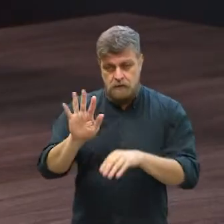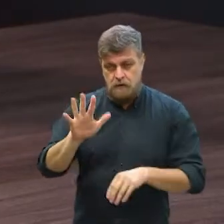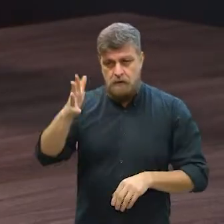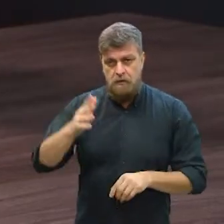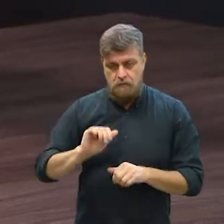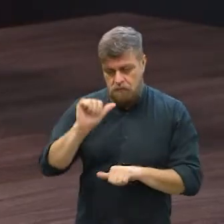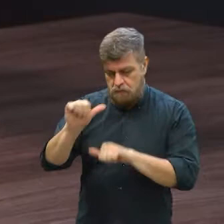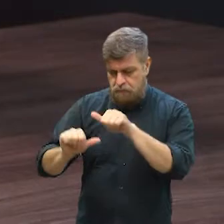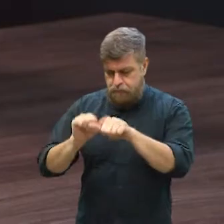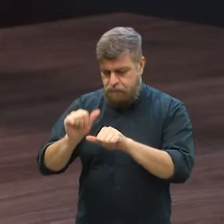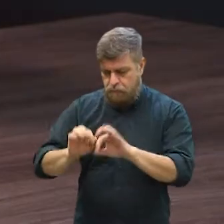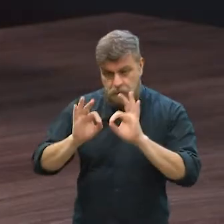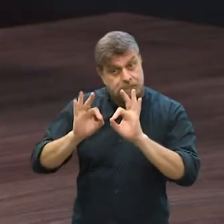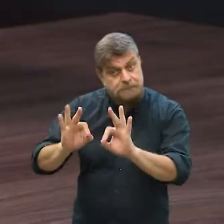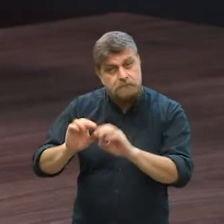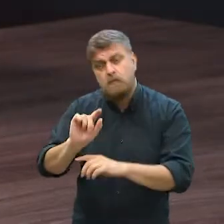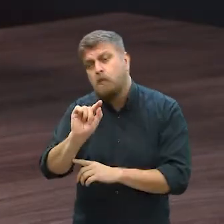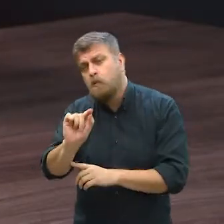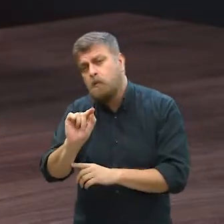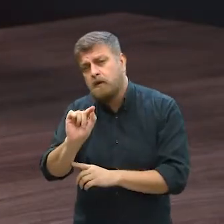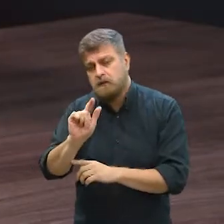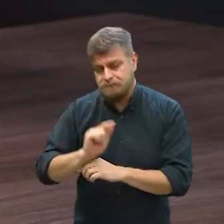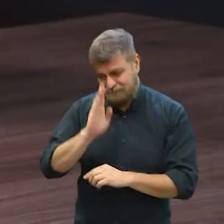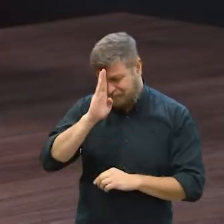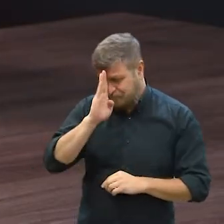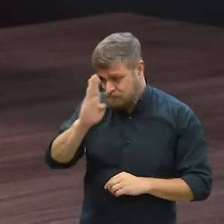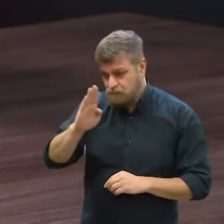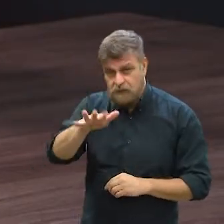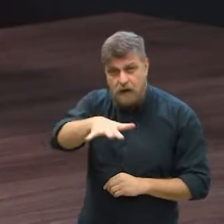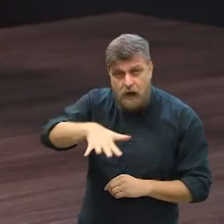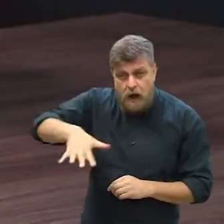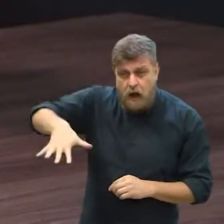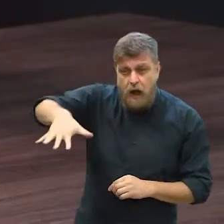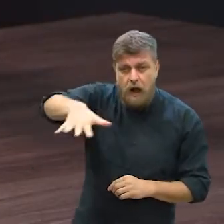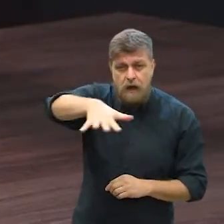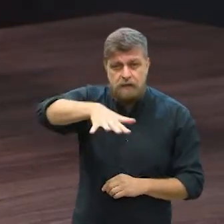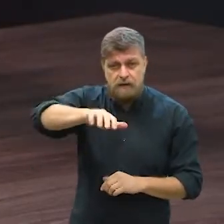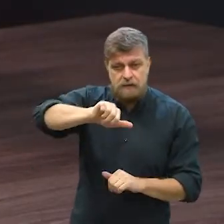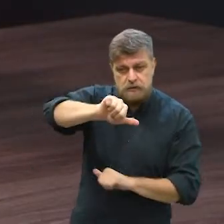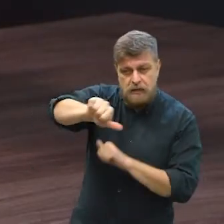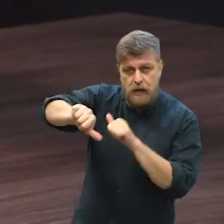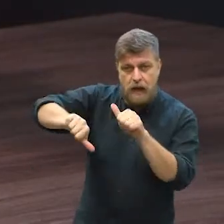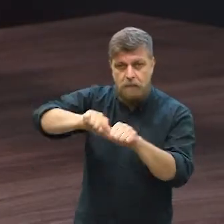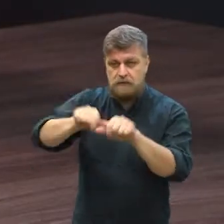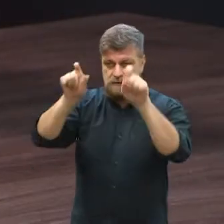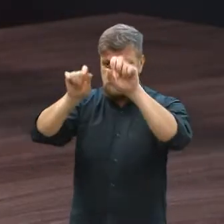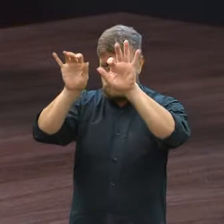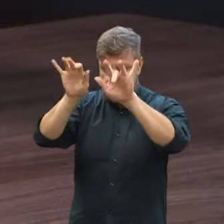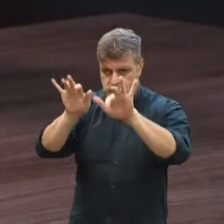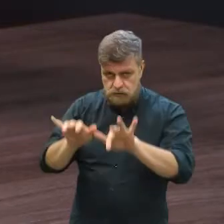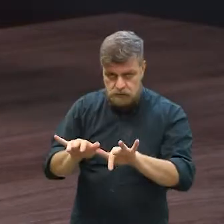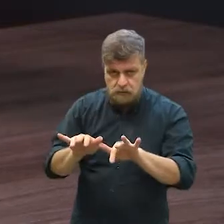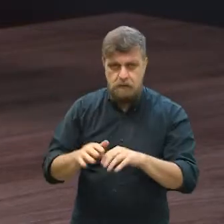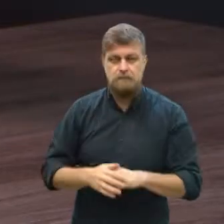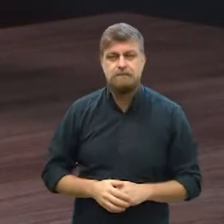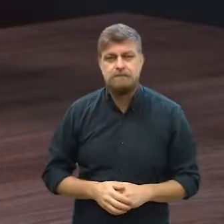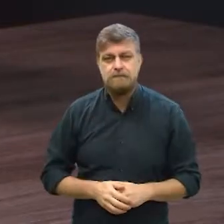mudanças positivas, principalmente quando se fala no cenário da transformação digital.